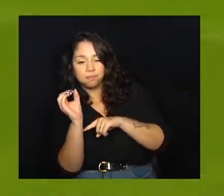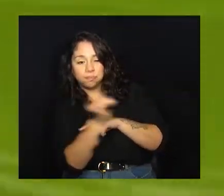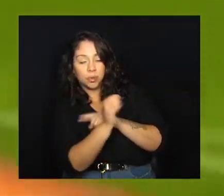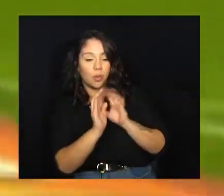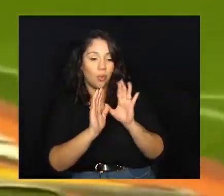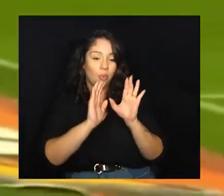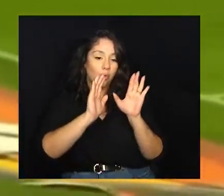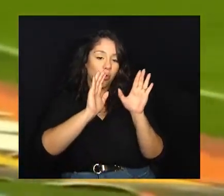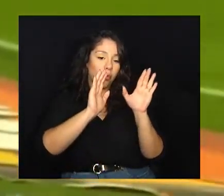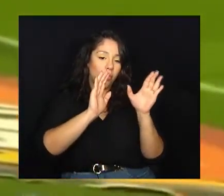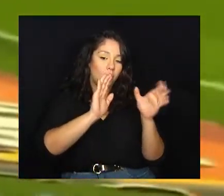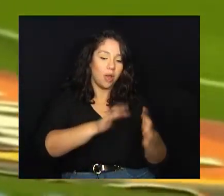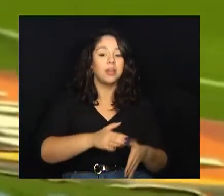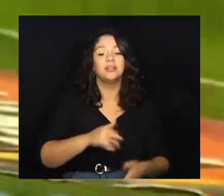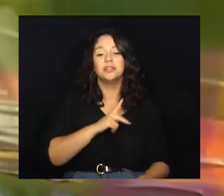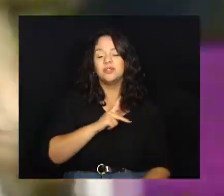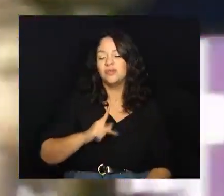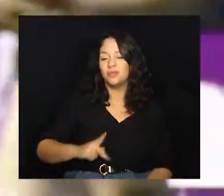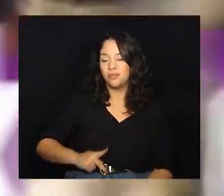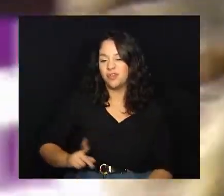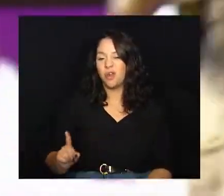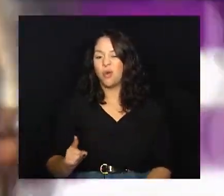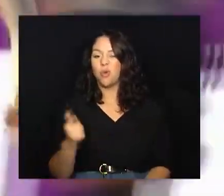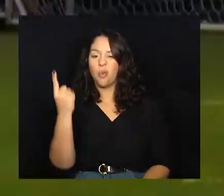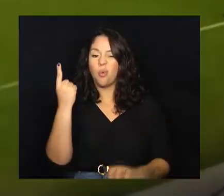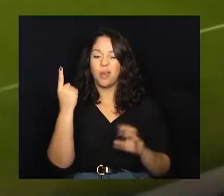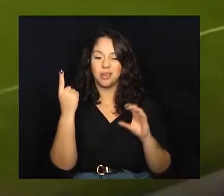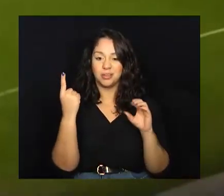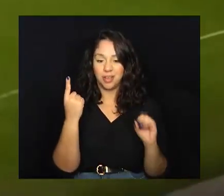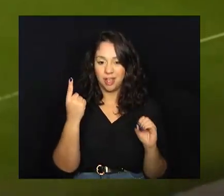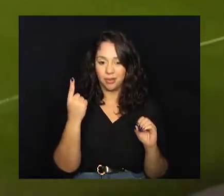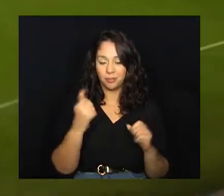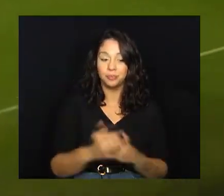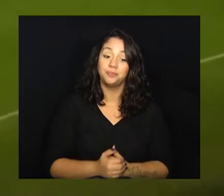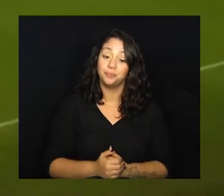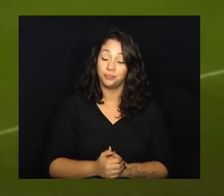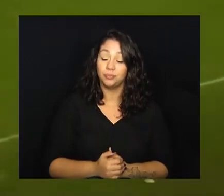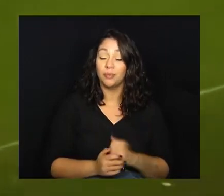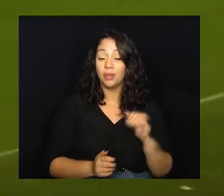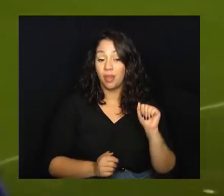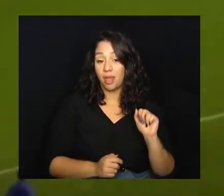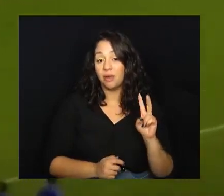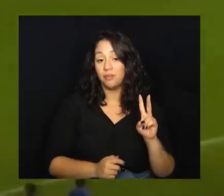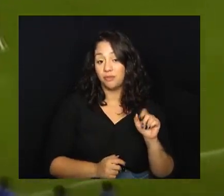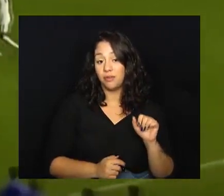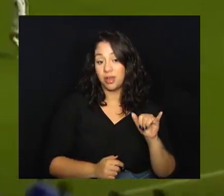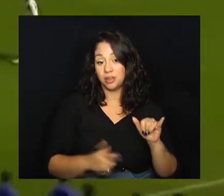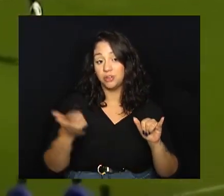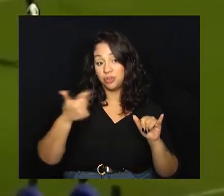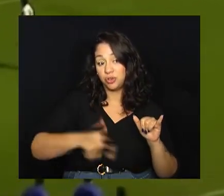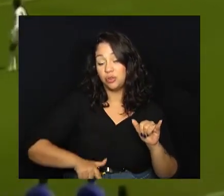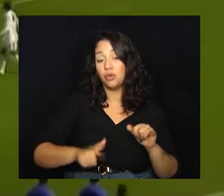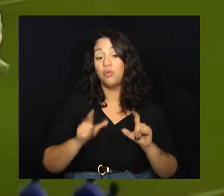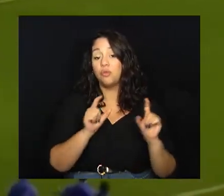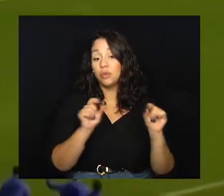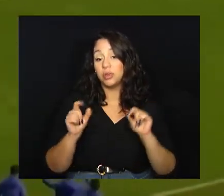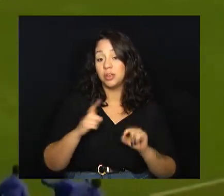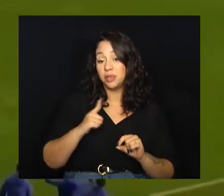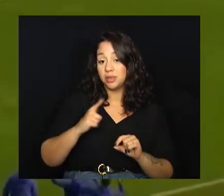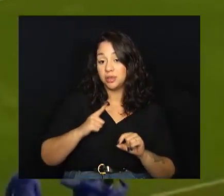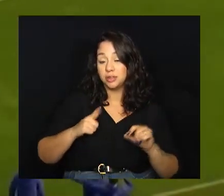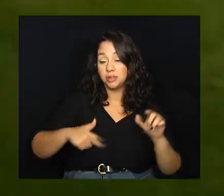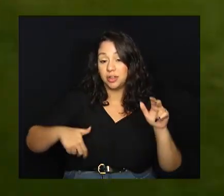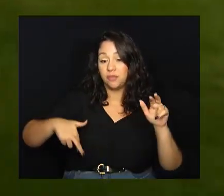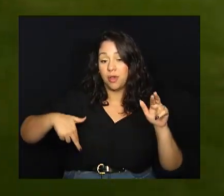goleirão macaca à frente 1 a 0 o Avaí respondeu em seguida com Wellington que